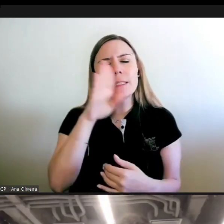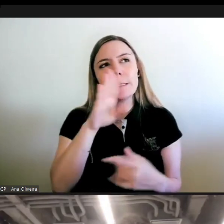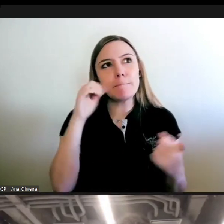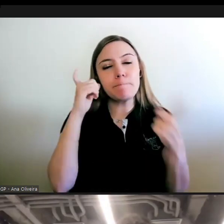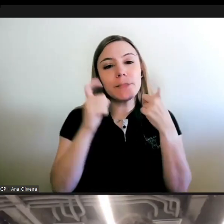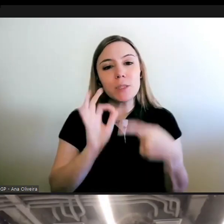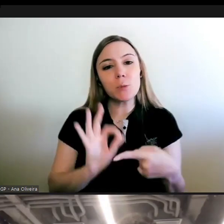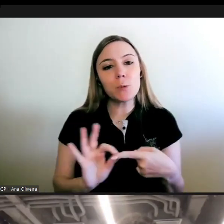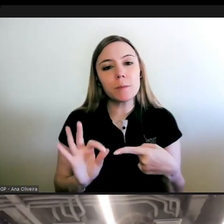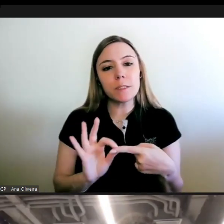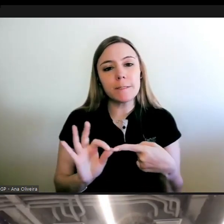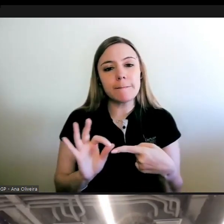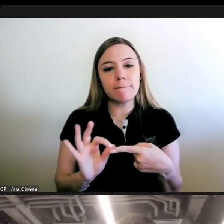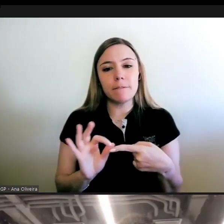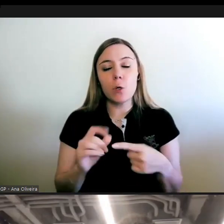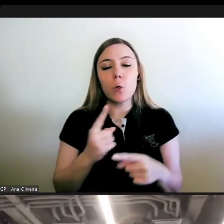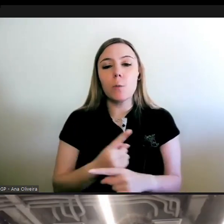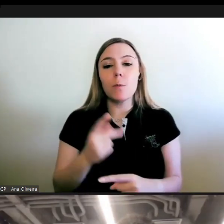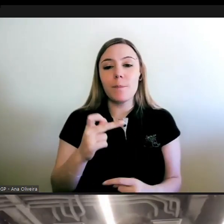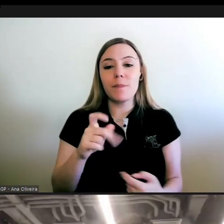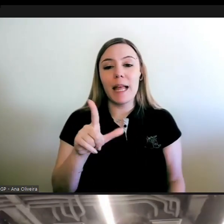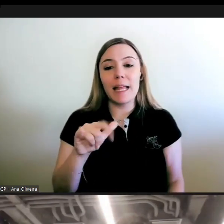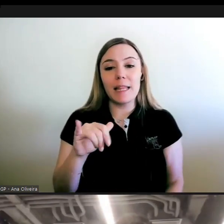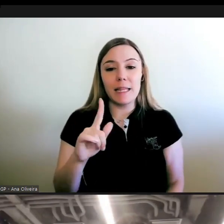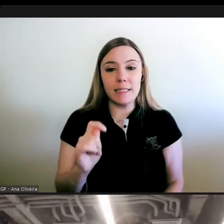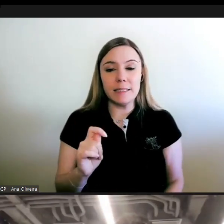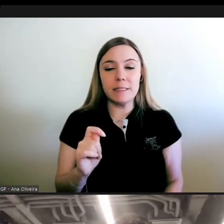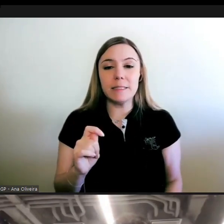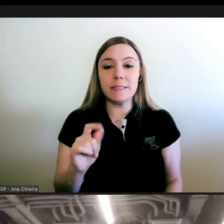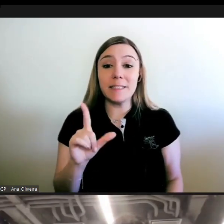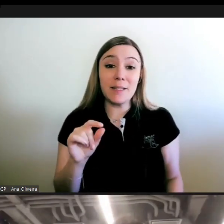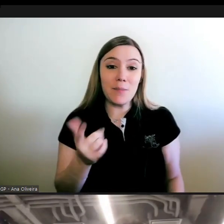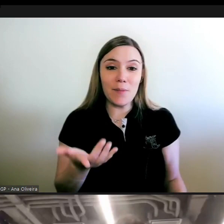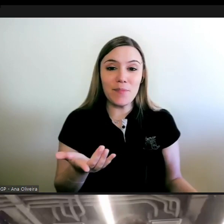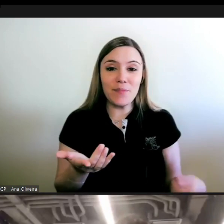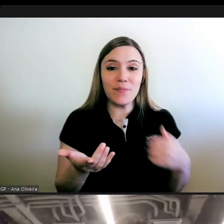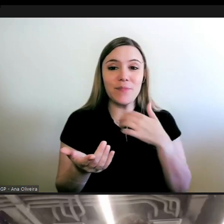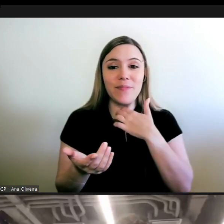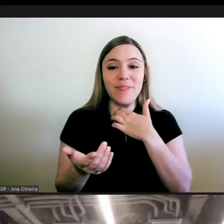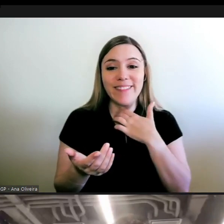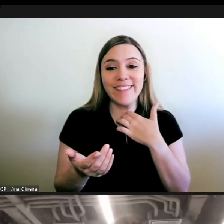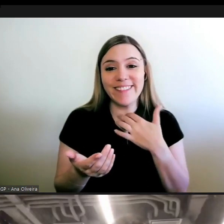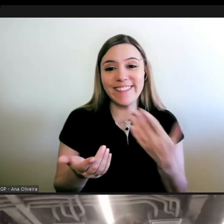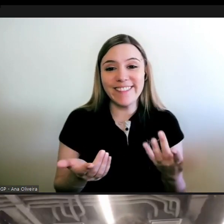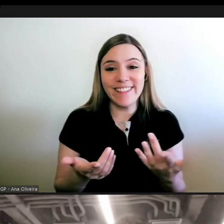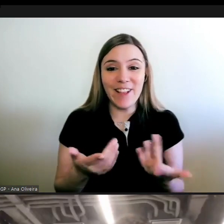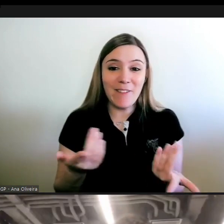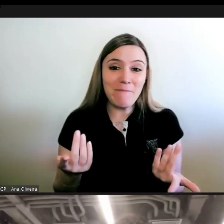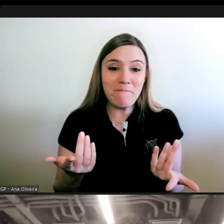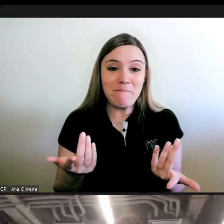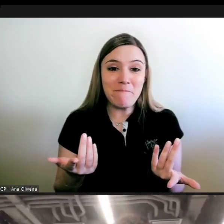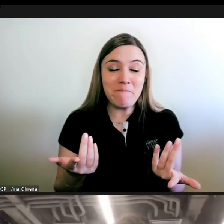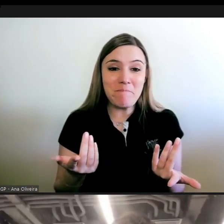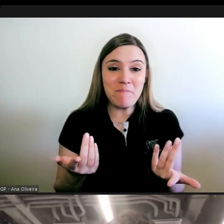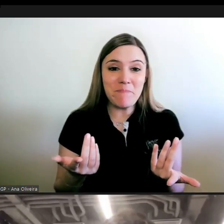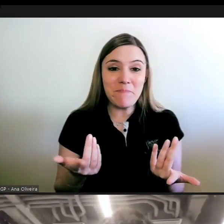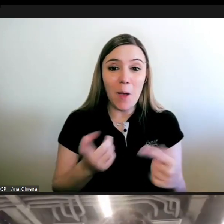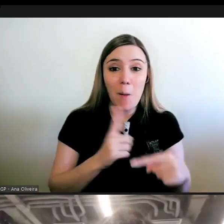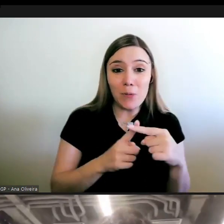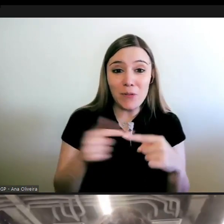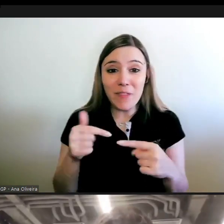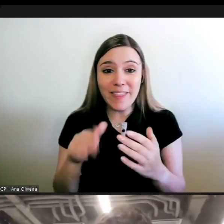e porque a Alice já me fez o favor e o transtorno de apresentar tudo